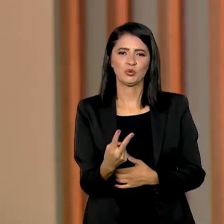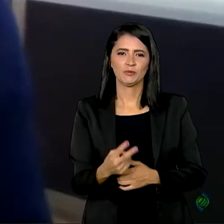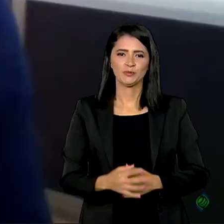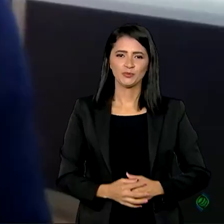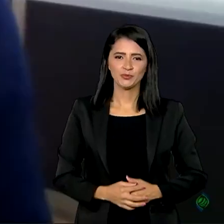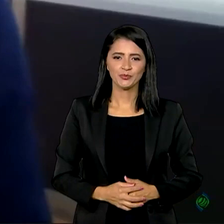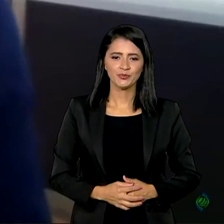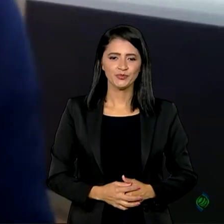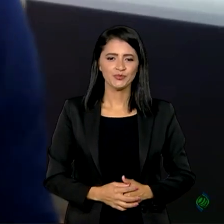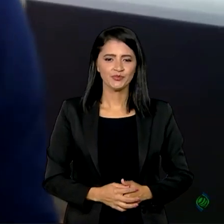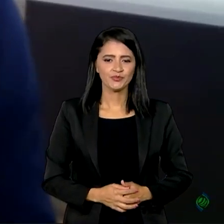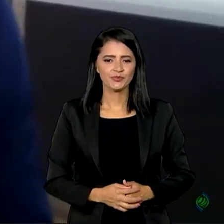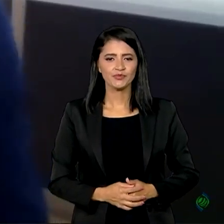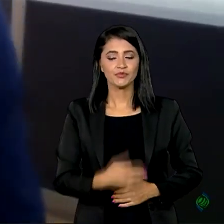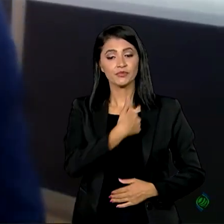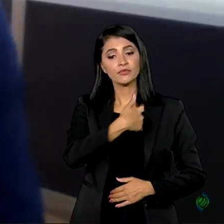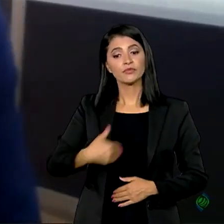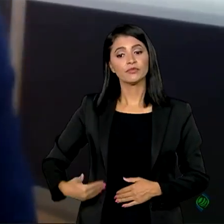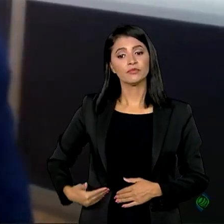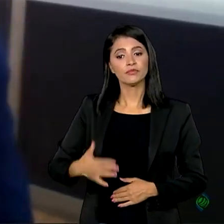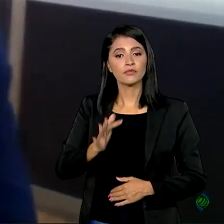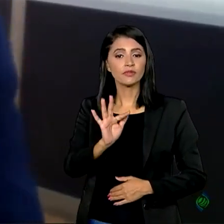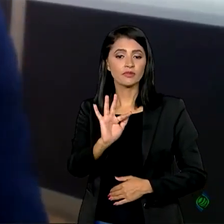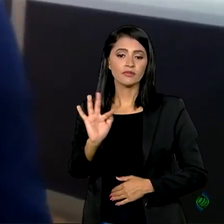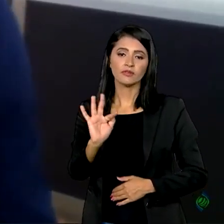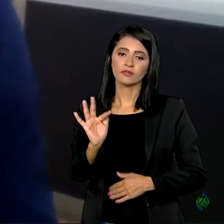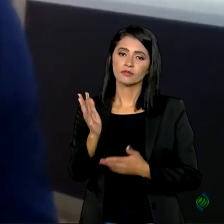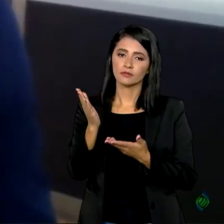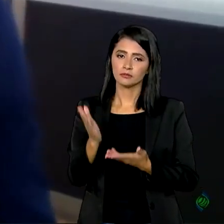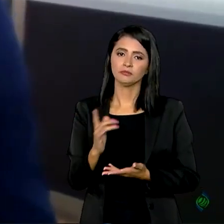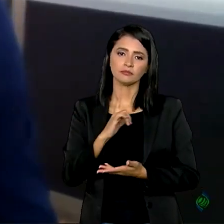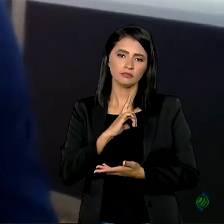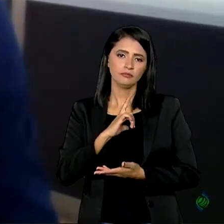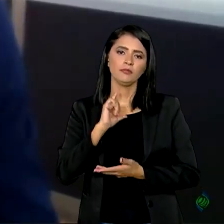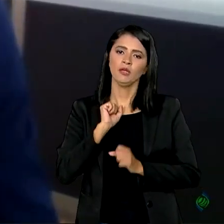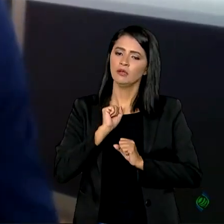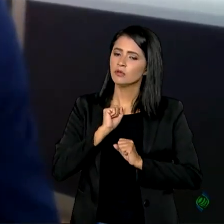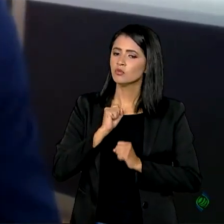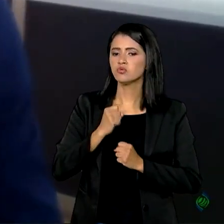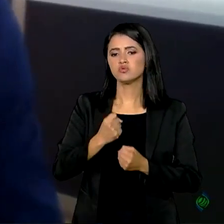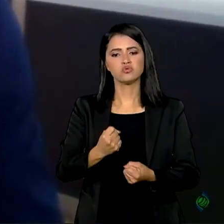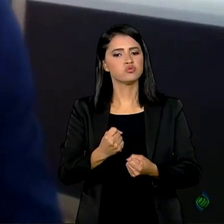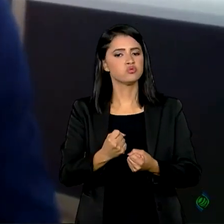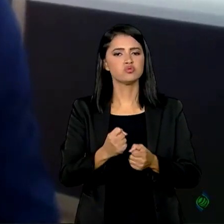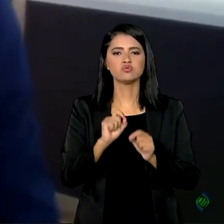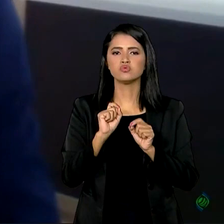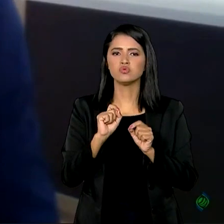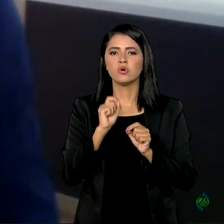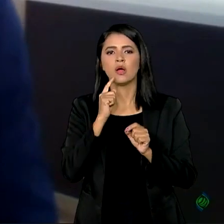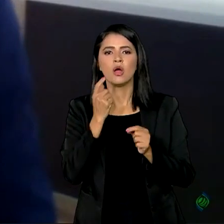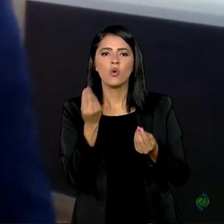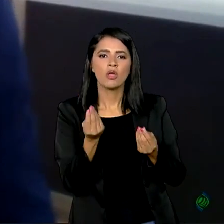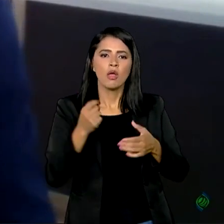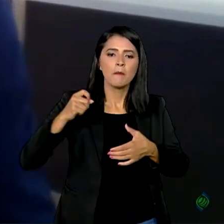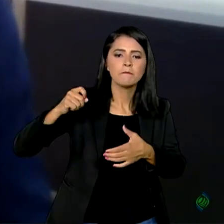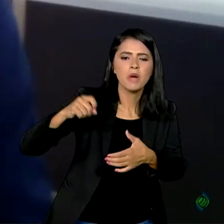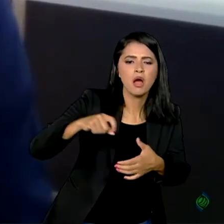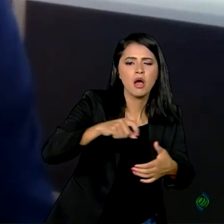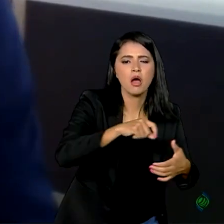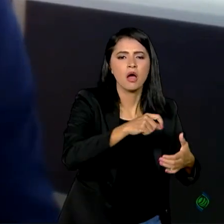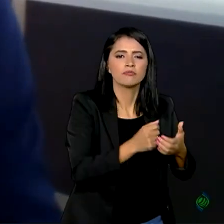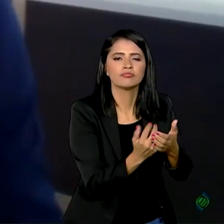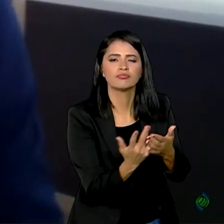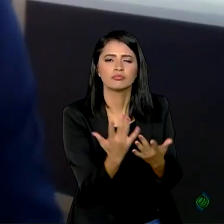grãos. O governo federal tem se dedicado muito no aumento da produção